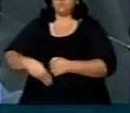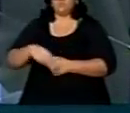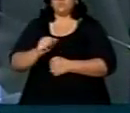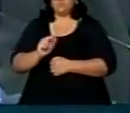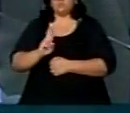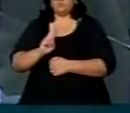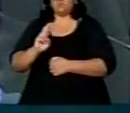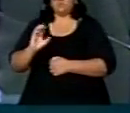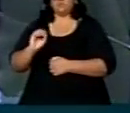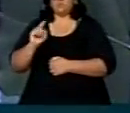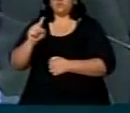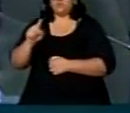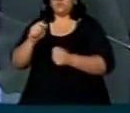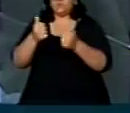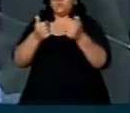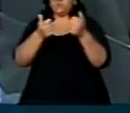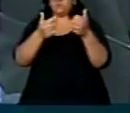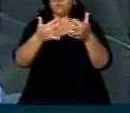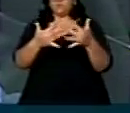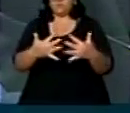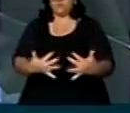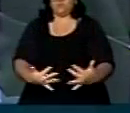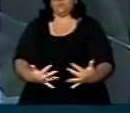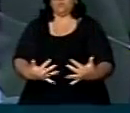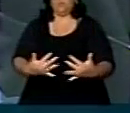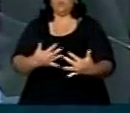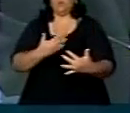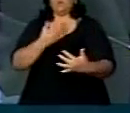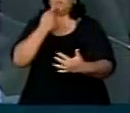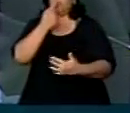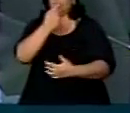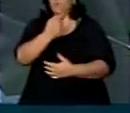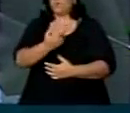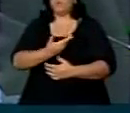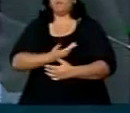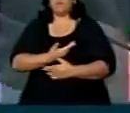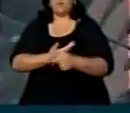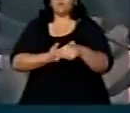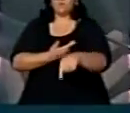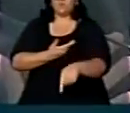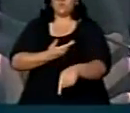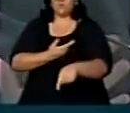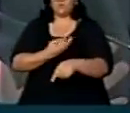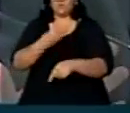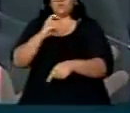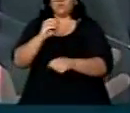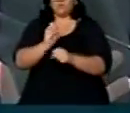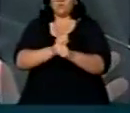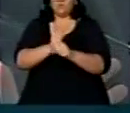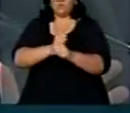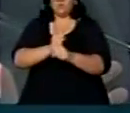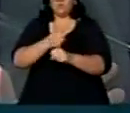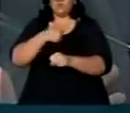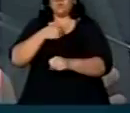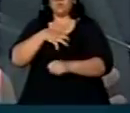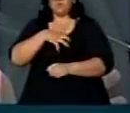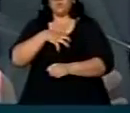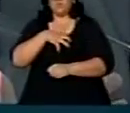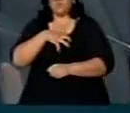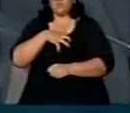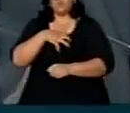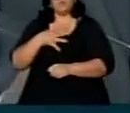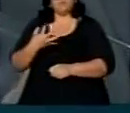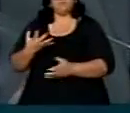Vieira relacionou aqui no plenário amigos de mais de 30 anos, eu imediatamente me senti um deles,